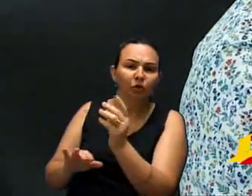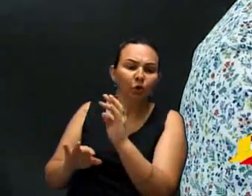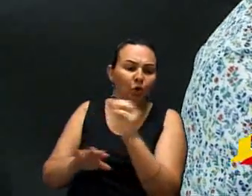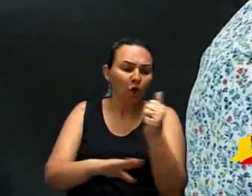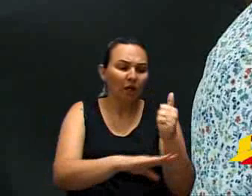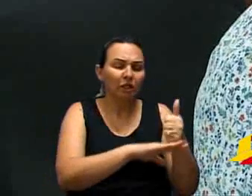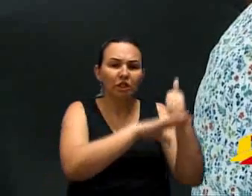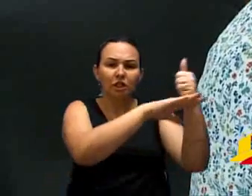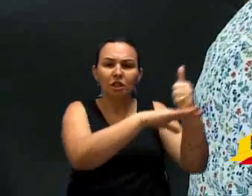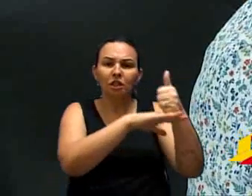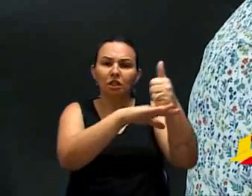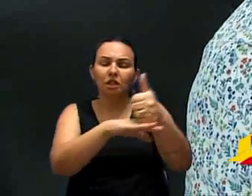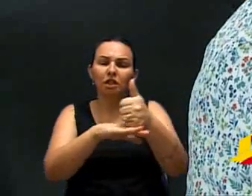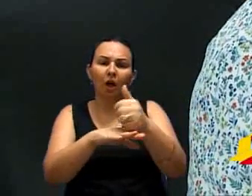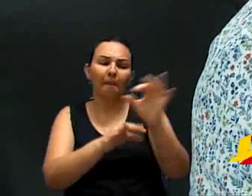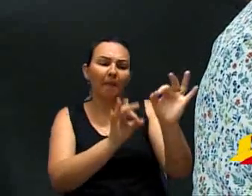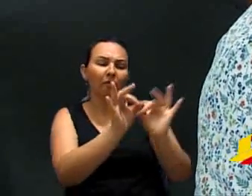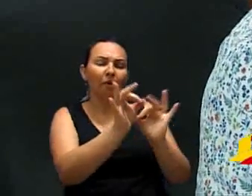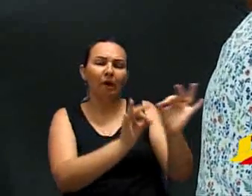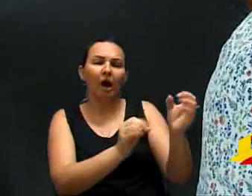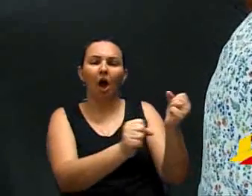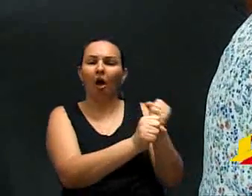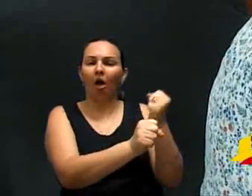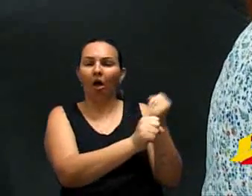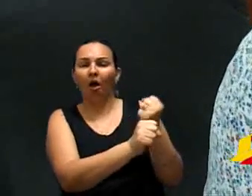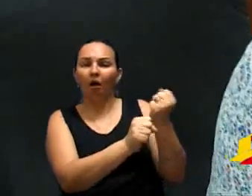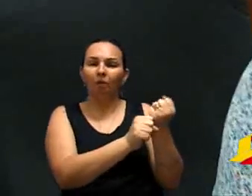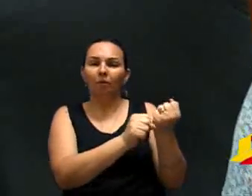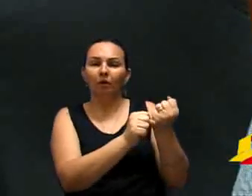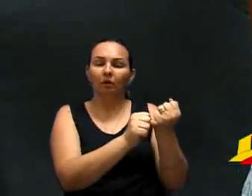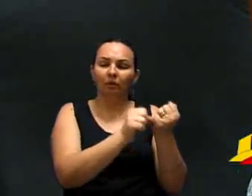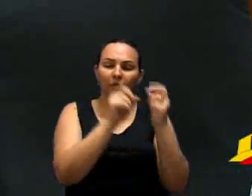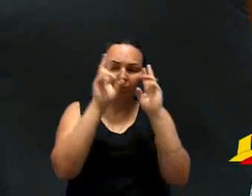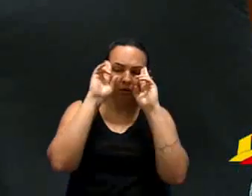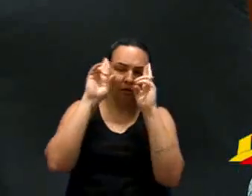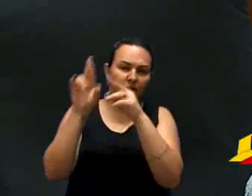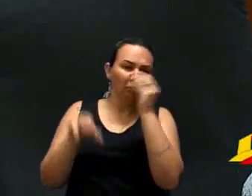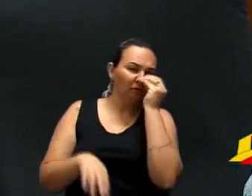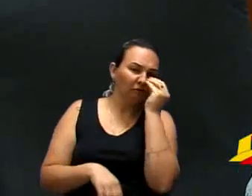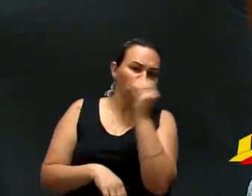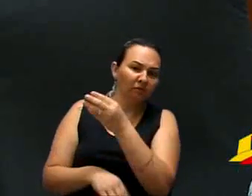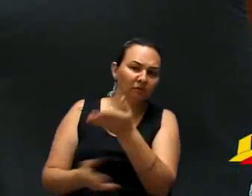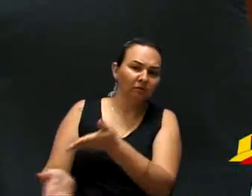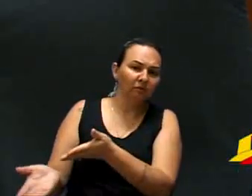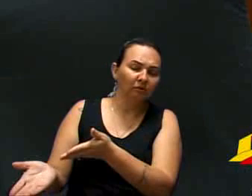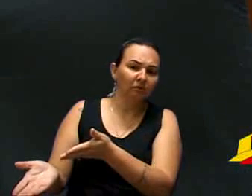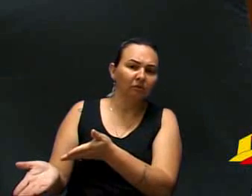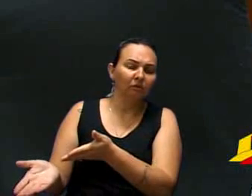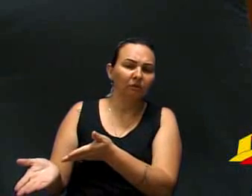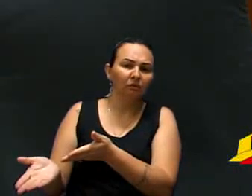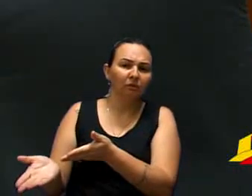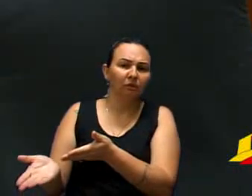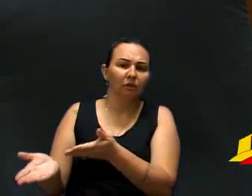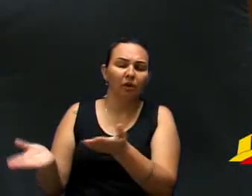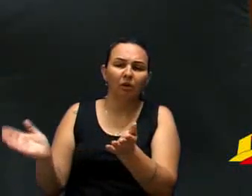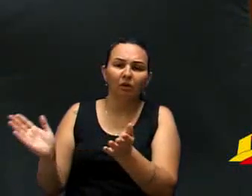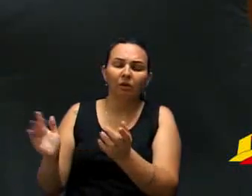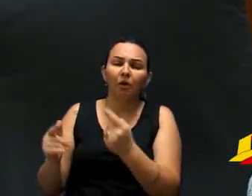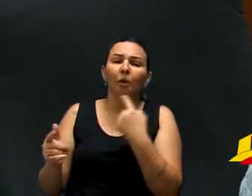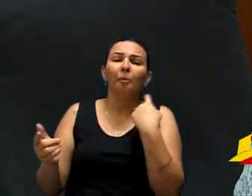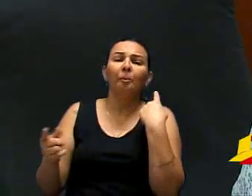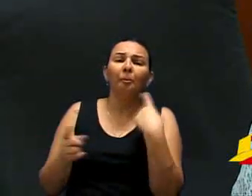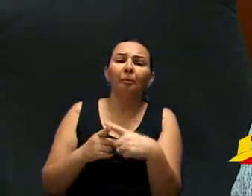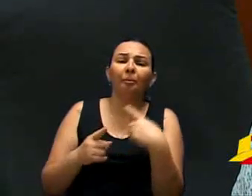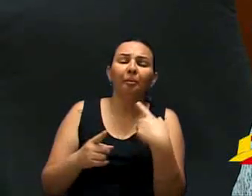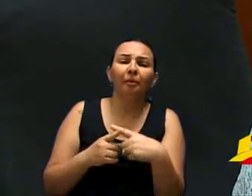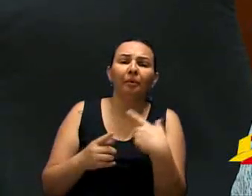principalmente as de planejamento e obras enfim impeça que não respeita os consideram e aí a questão pra mim e pra fechar porque